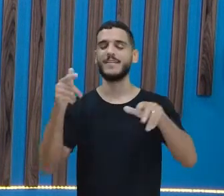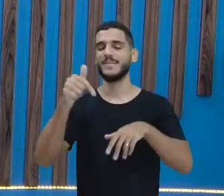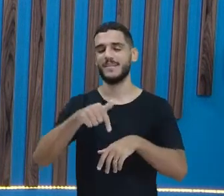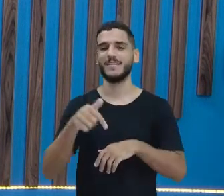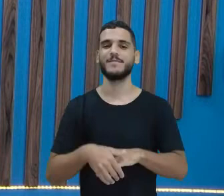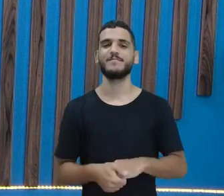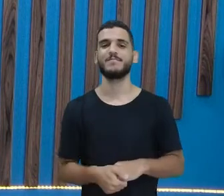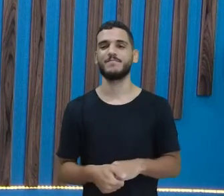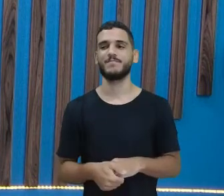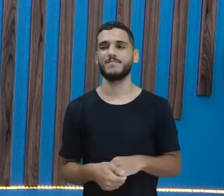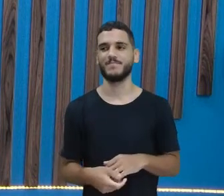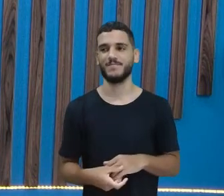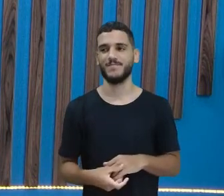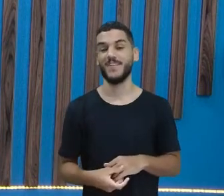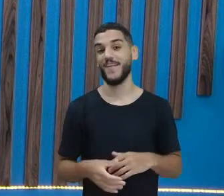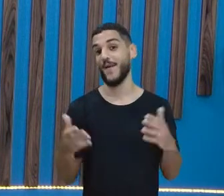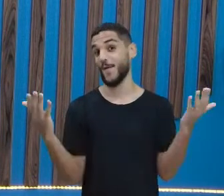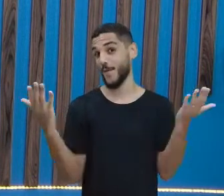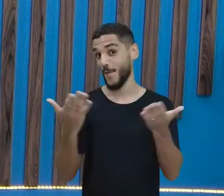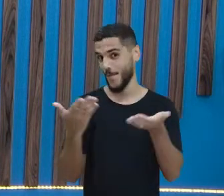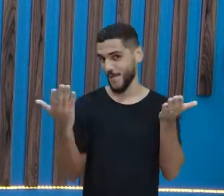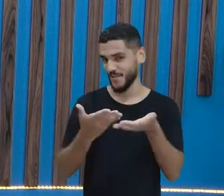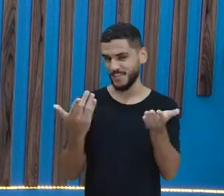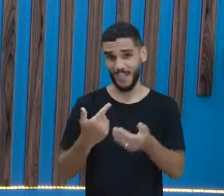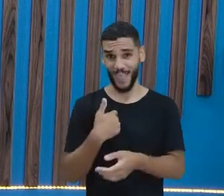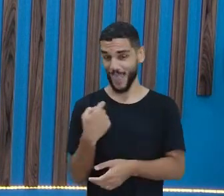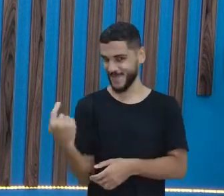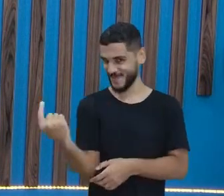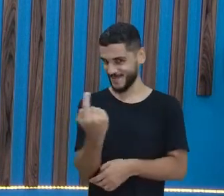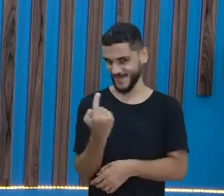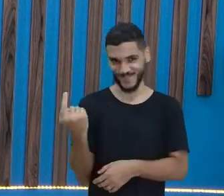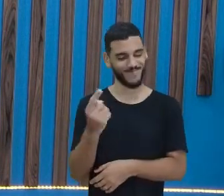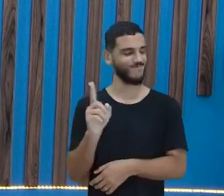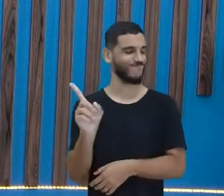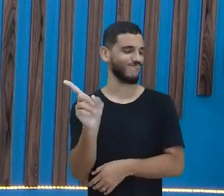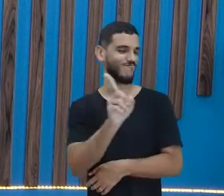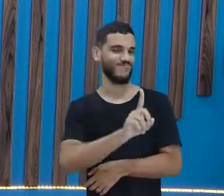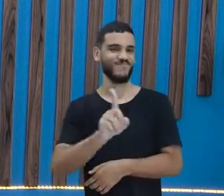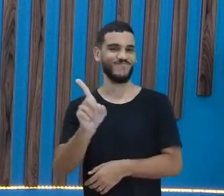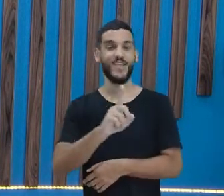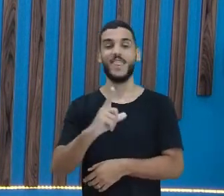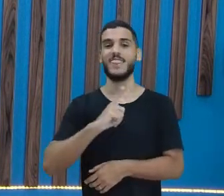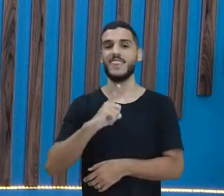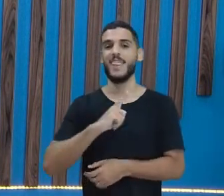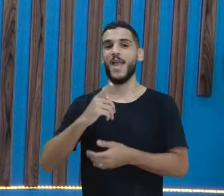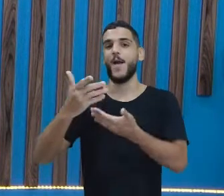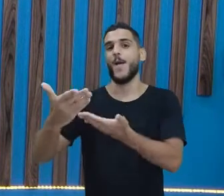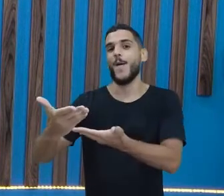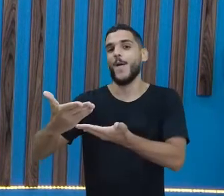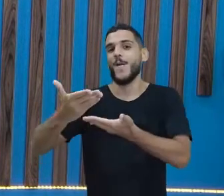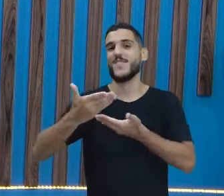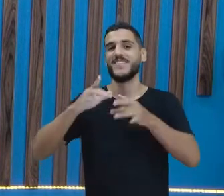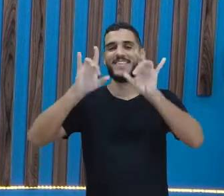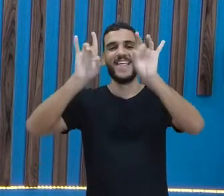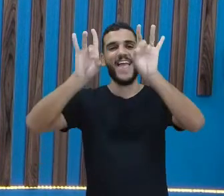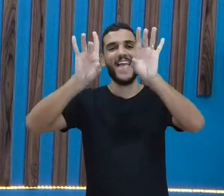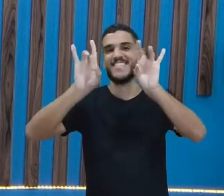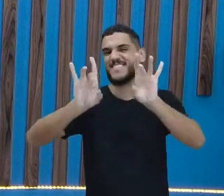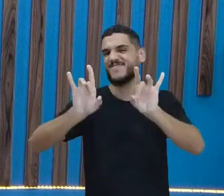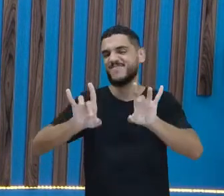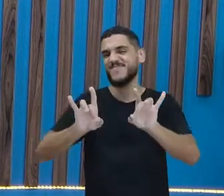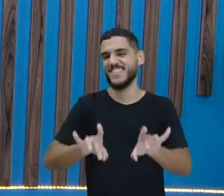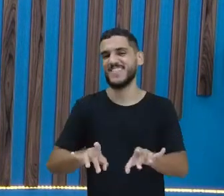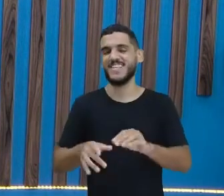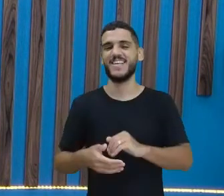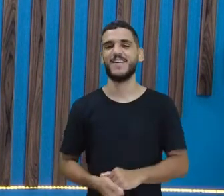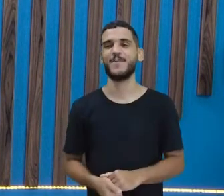aqui. Ah, mas hoje eu não estou sozinha. Nós temos convidadas especialíssimas hoje na